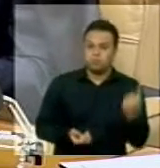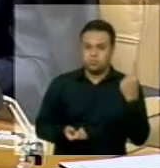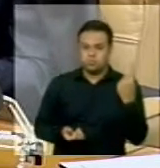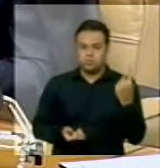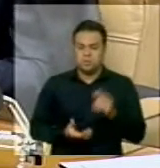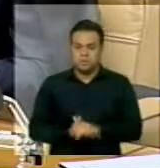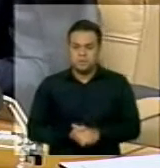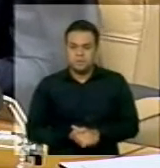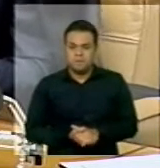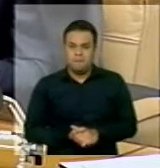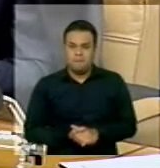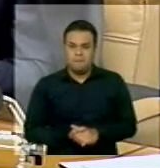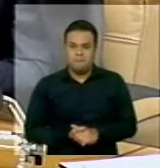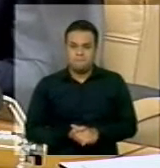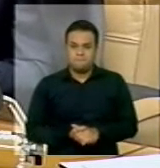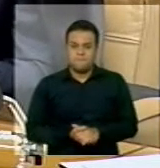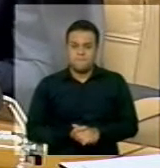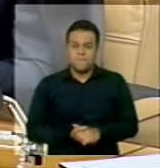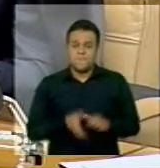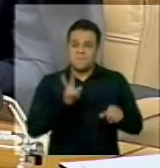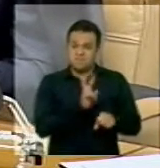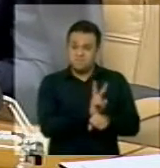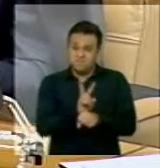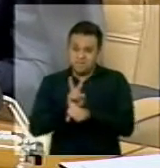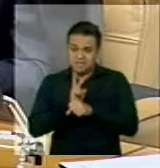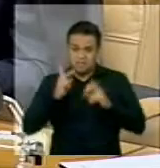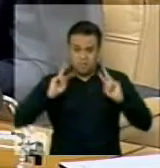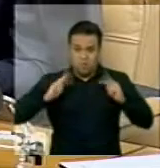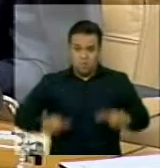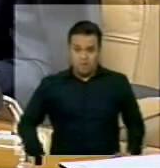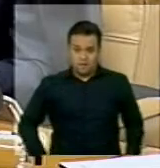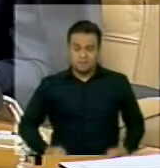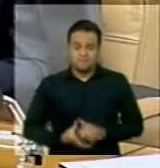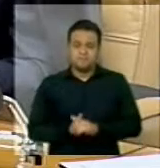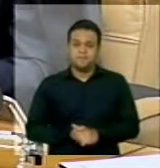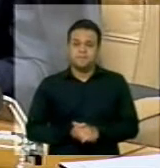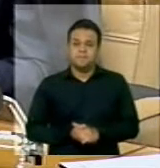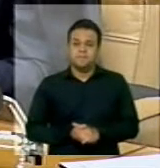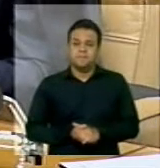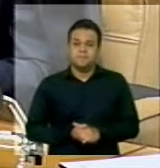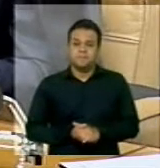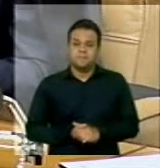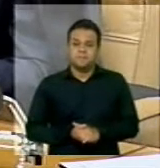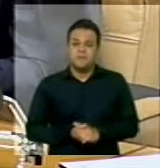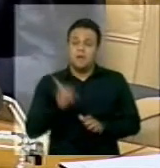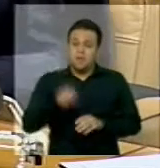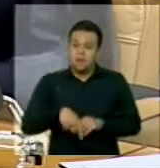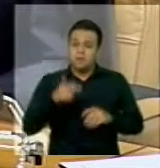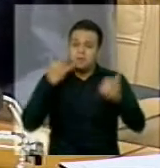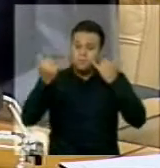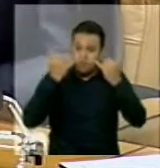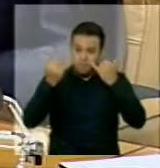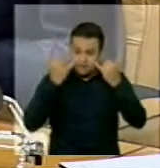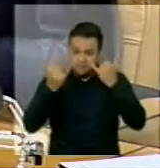exclusivamente na ação de fiscalização humana. Estas são as informações que, em